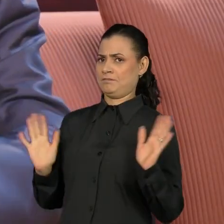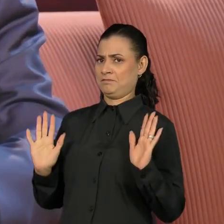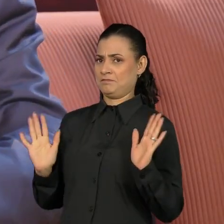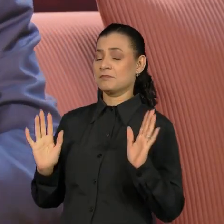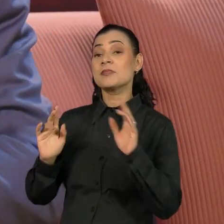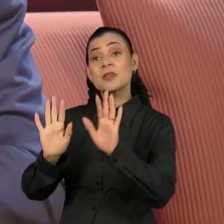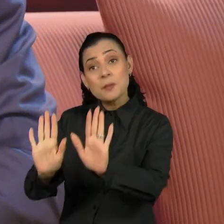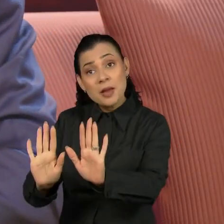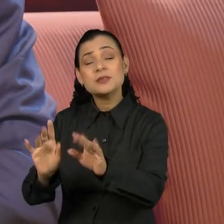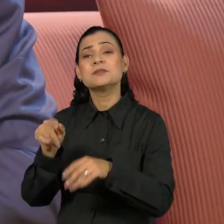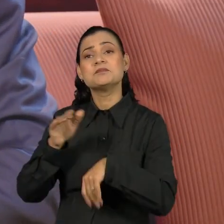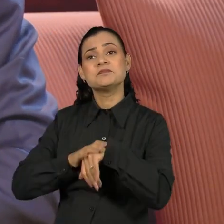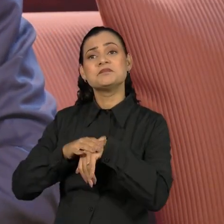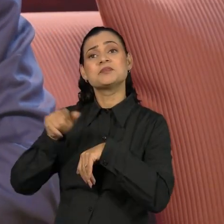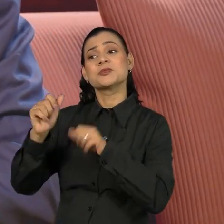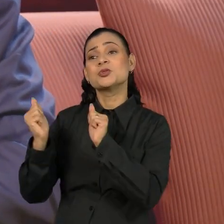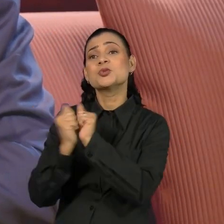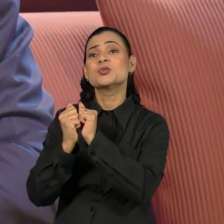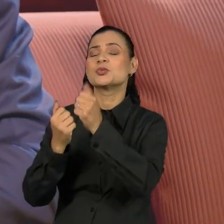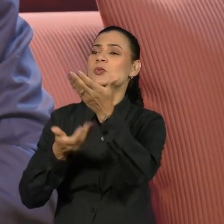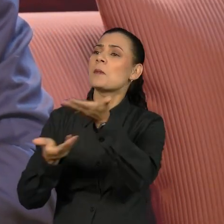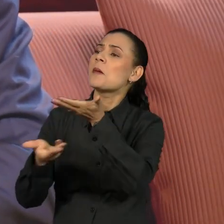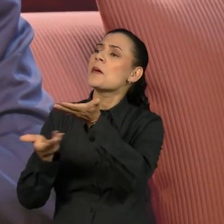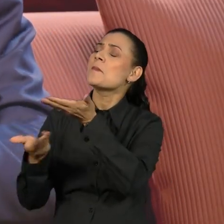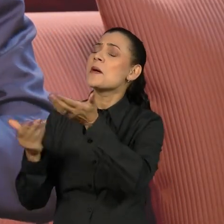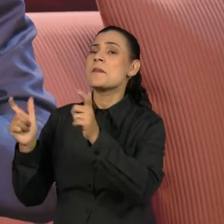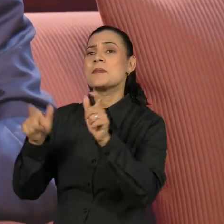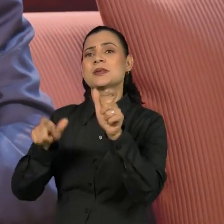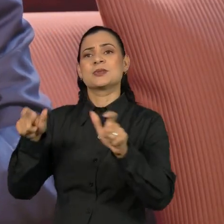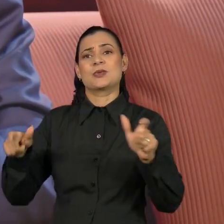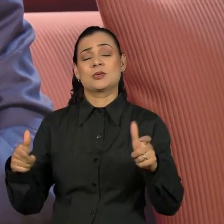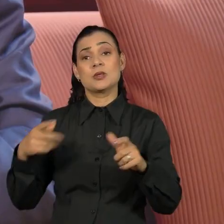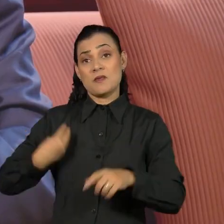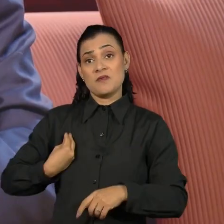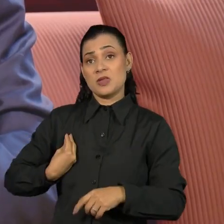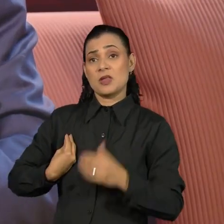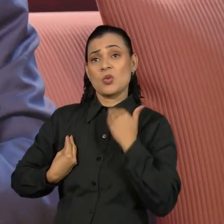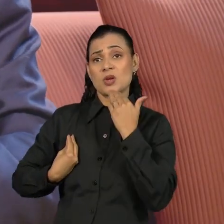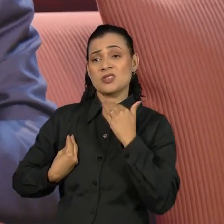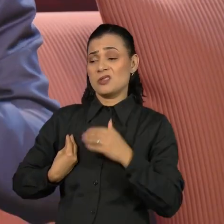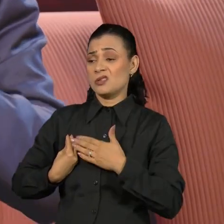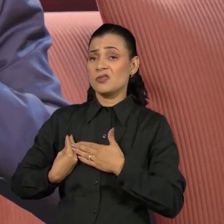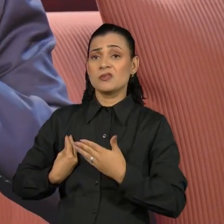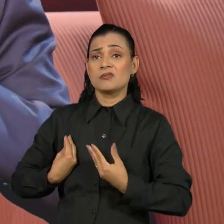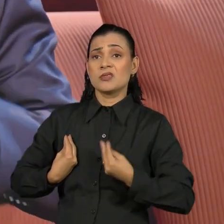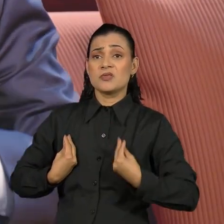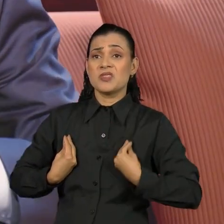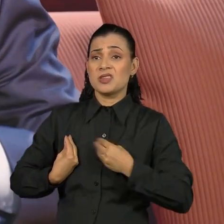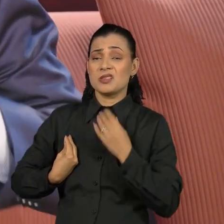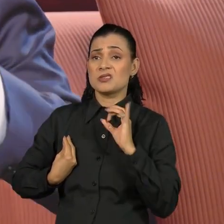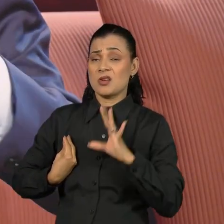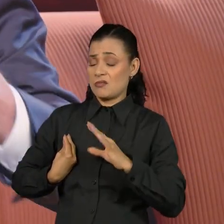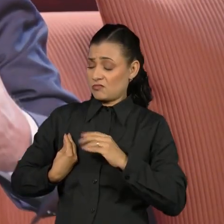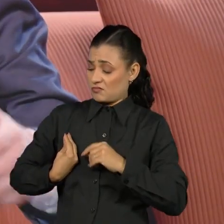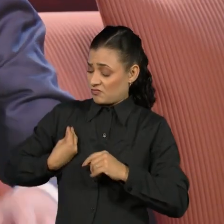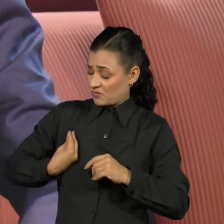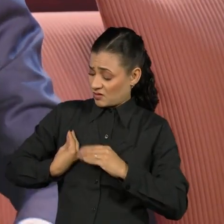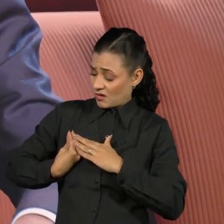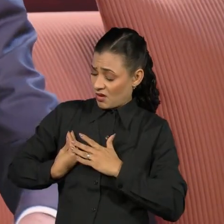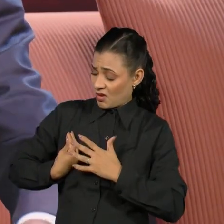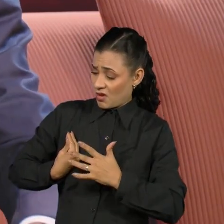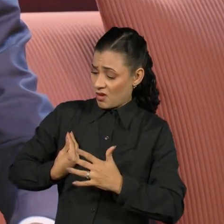você estar junto da comunidade. Na vida não basta viver, é necessário conviver